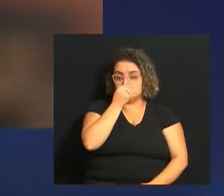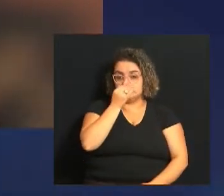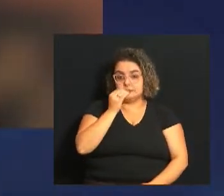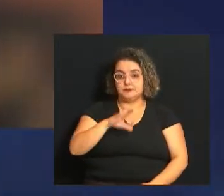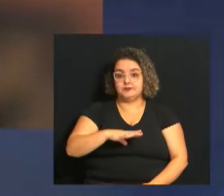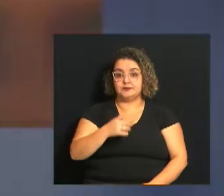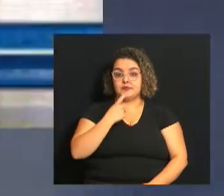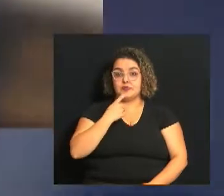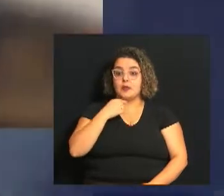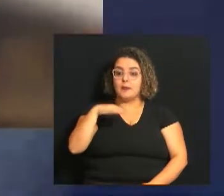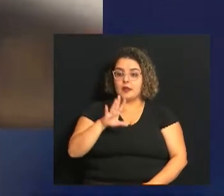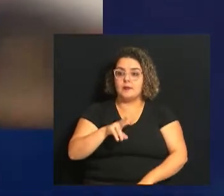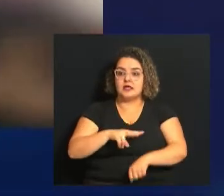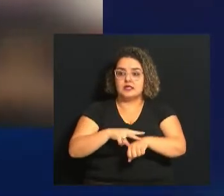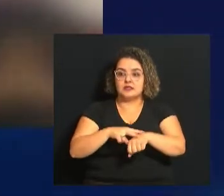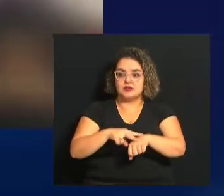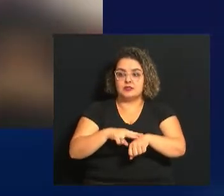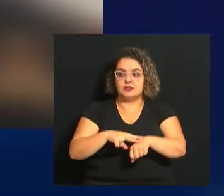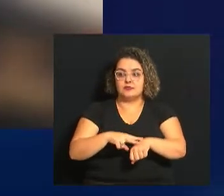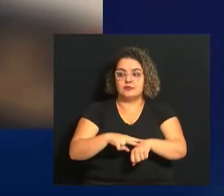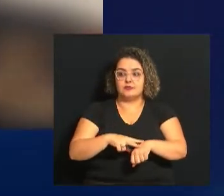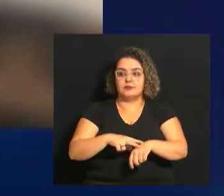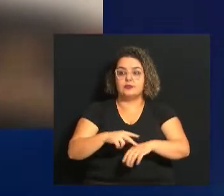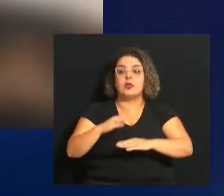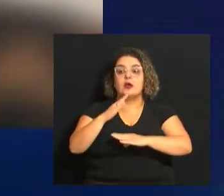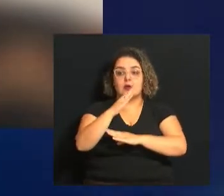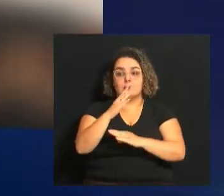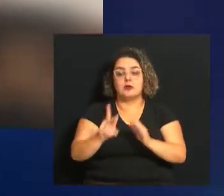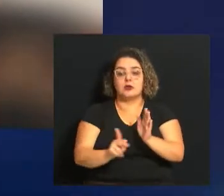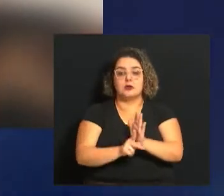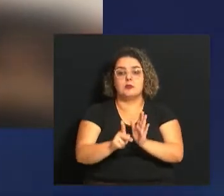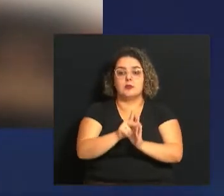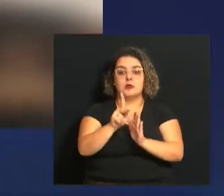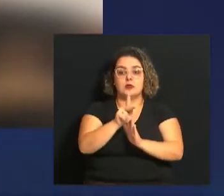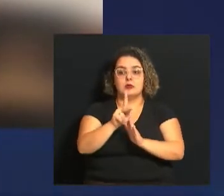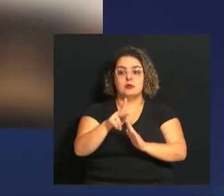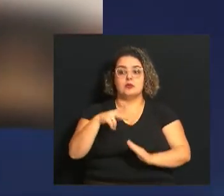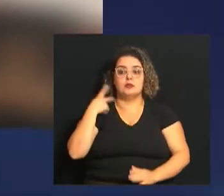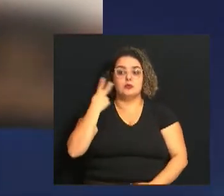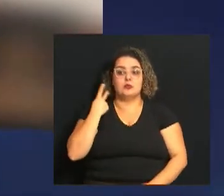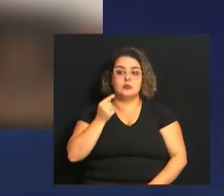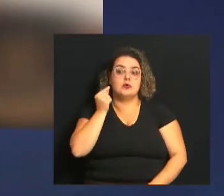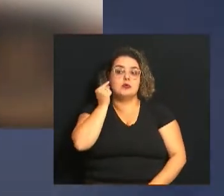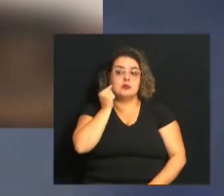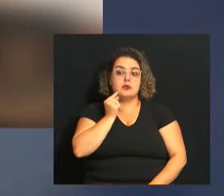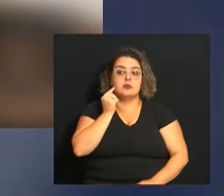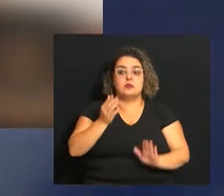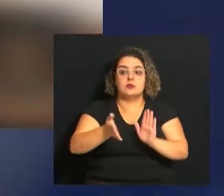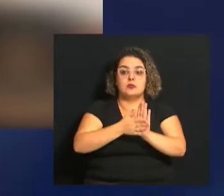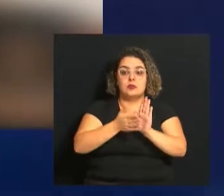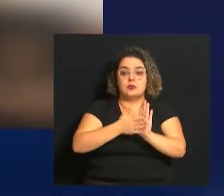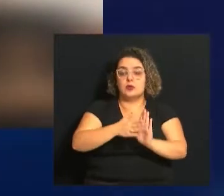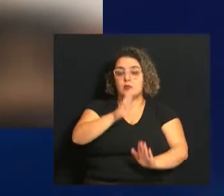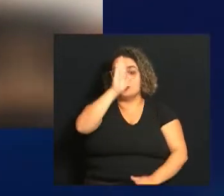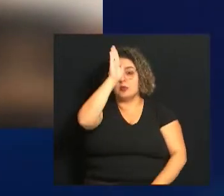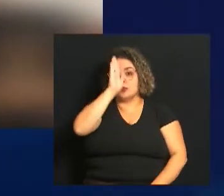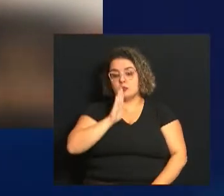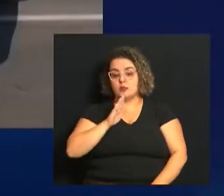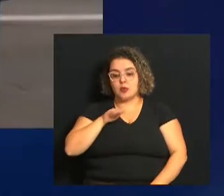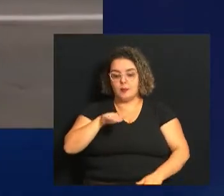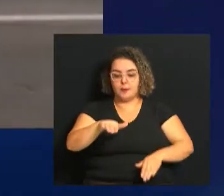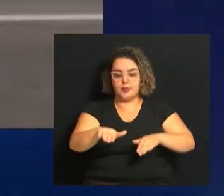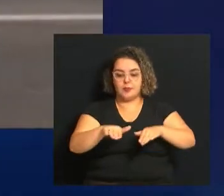Mais Verde. Câmara aprova projeto do vereador Marcelo Silva, que propõe gratuidade de estacionamento